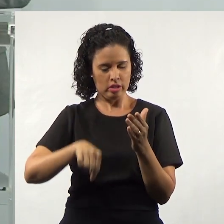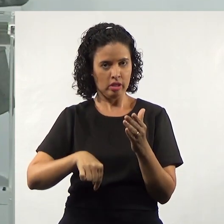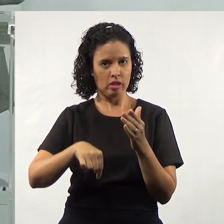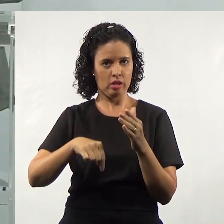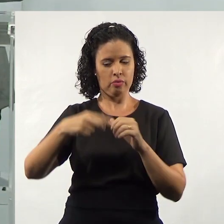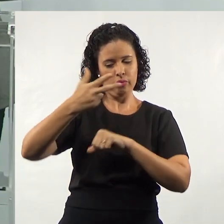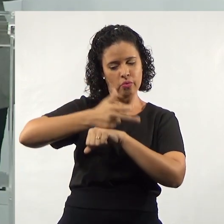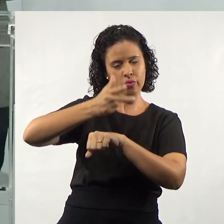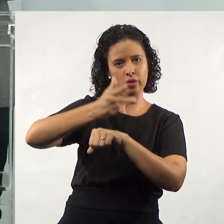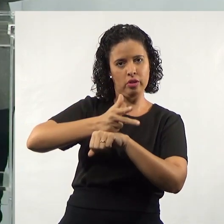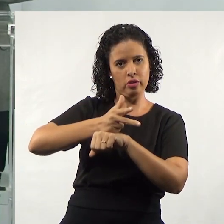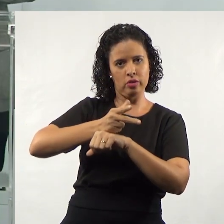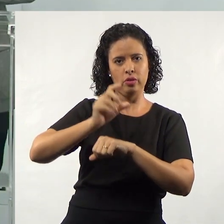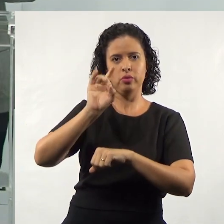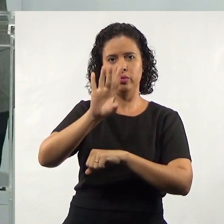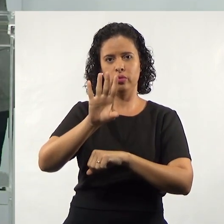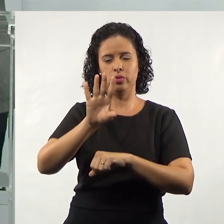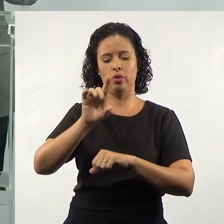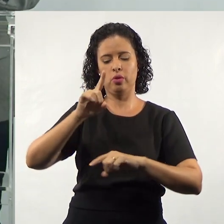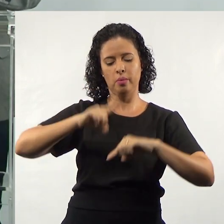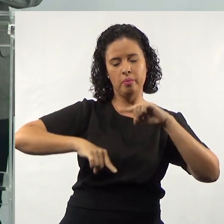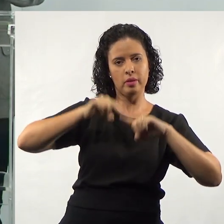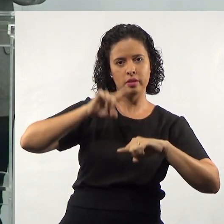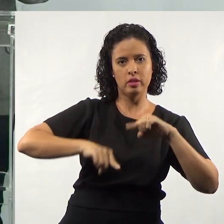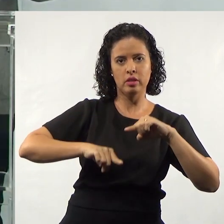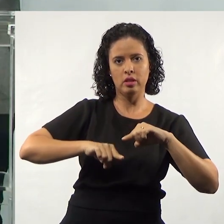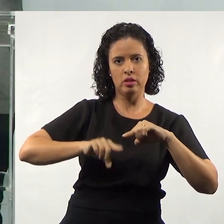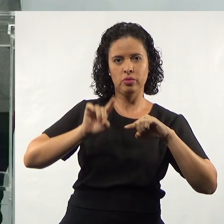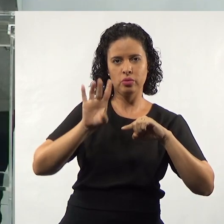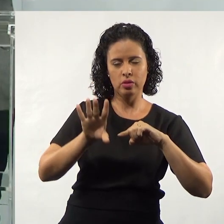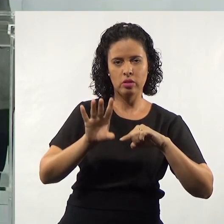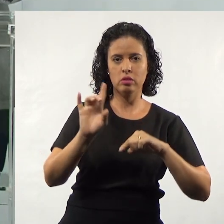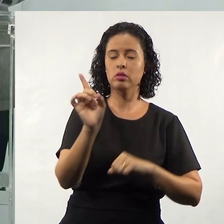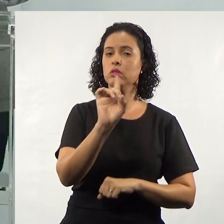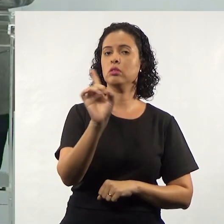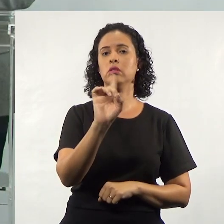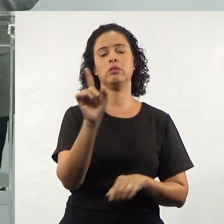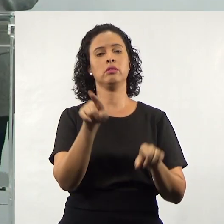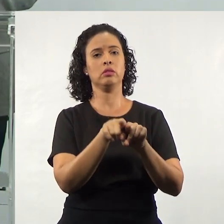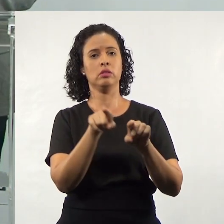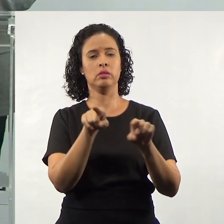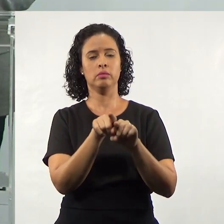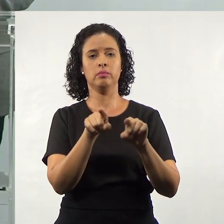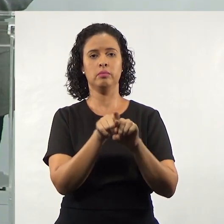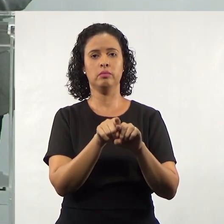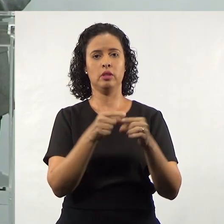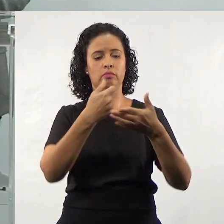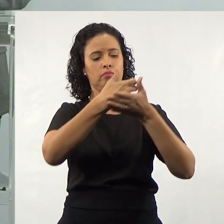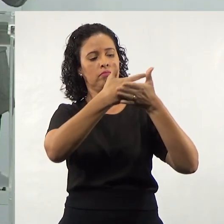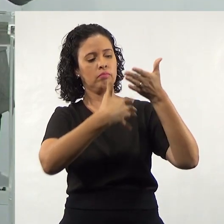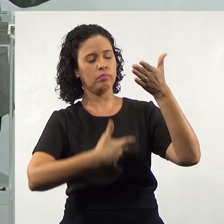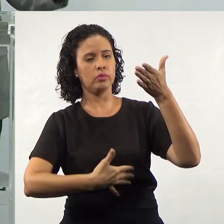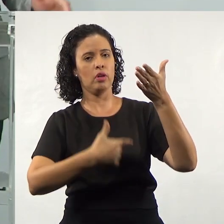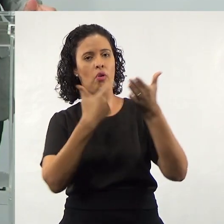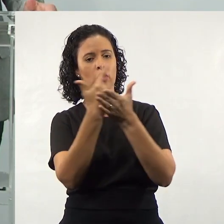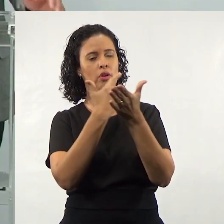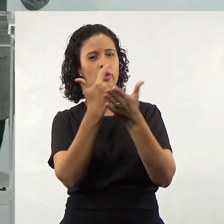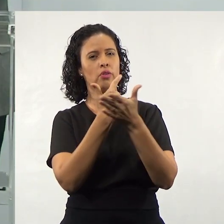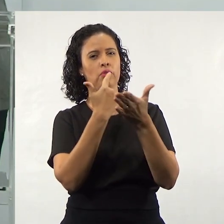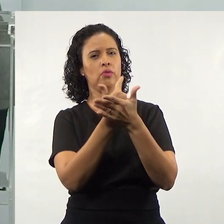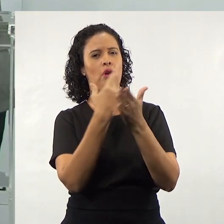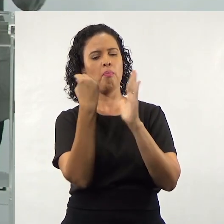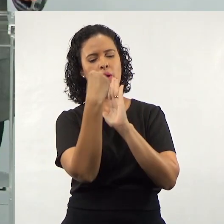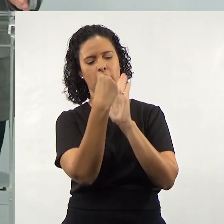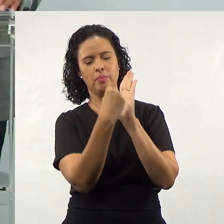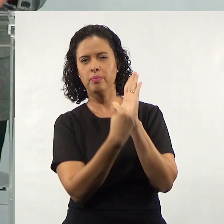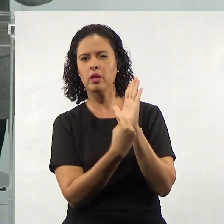material que está no ambiente virtual. Atenha-se também ao nosso material do acervo bibliográfico lá na biblioteca virtual.